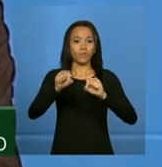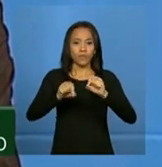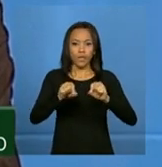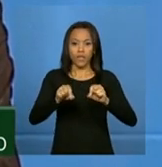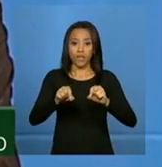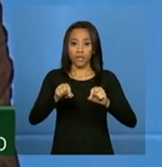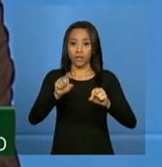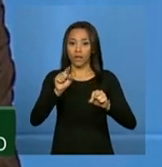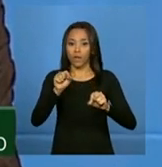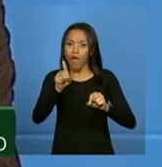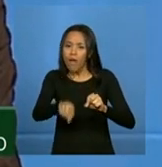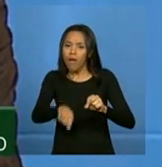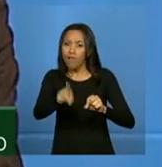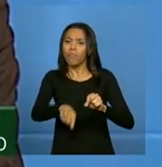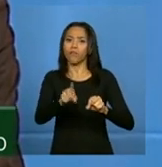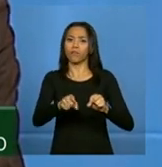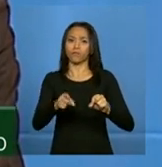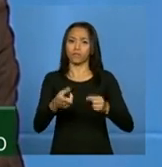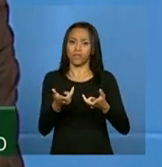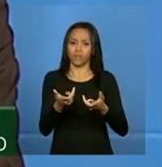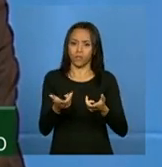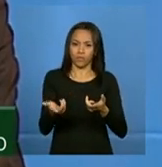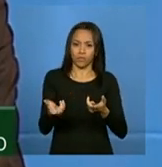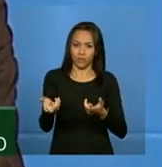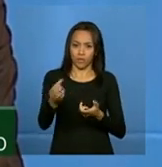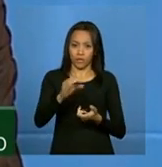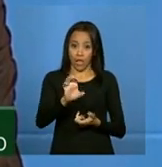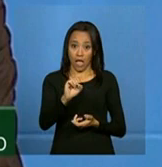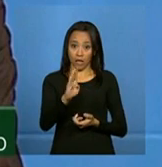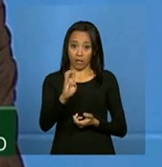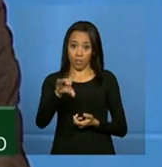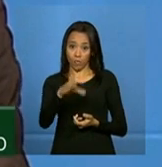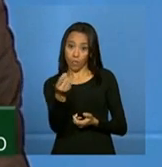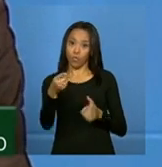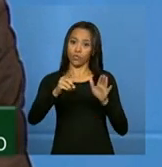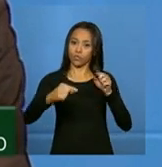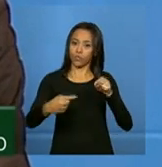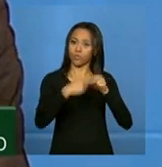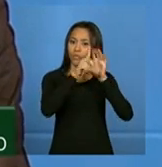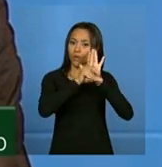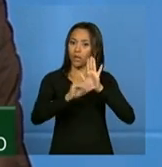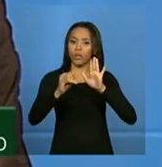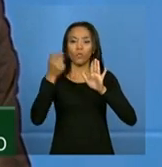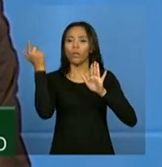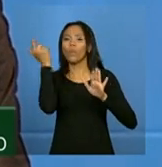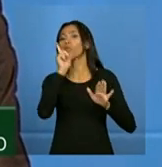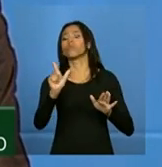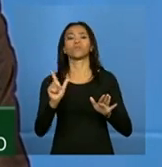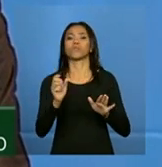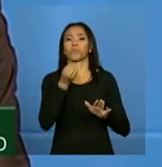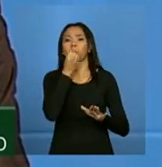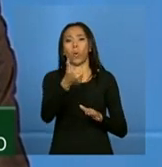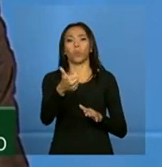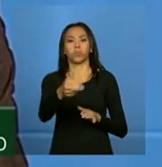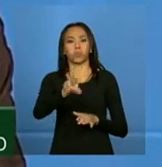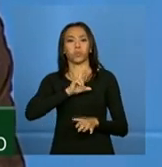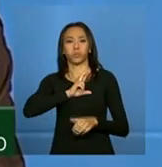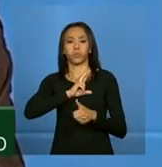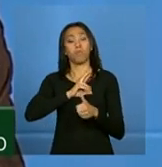levaria especificamente com relação ao arcabouço legal, não conseguiu atingir os melhores resultados. Mas ainda assim